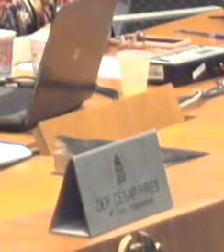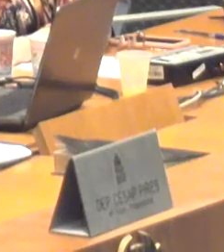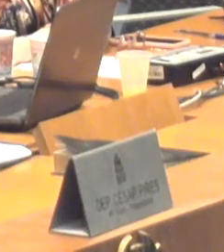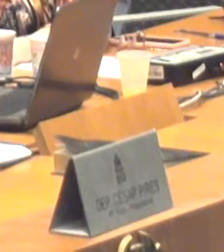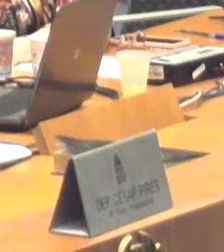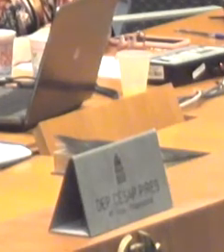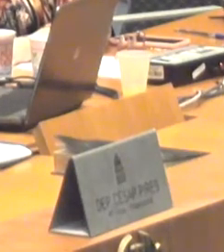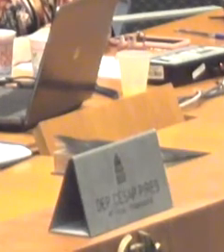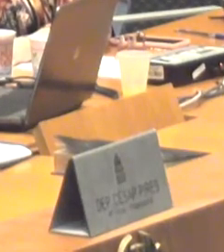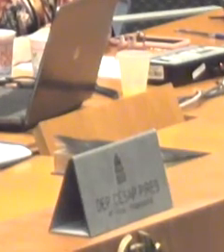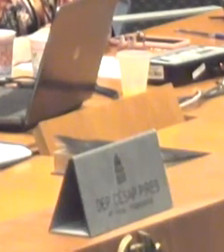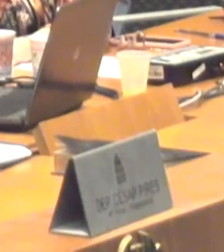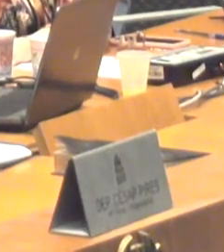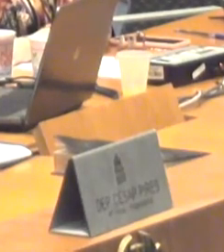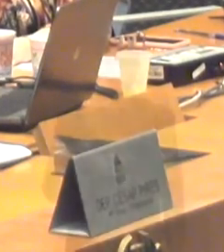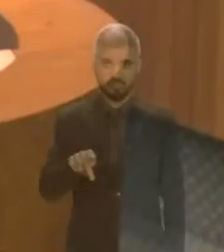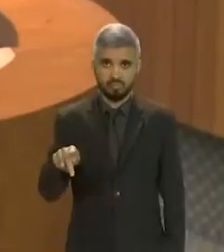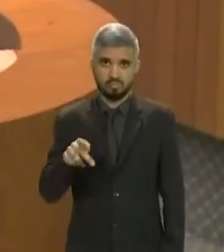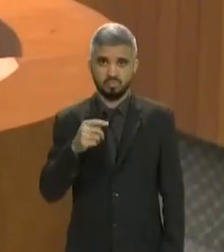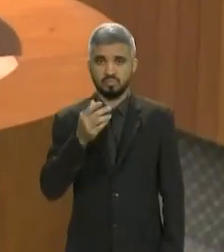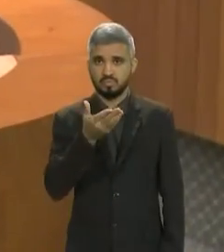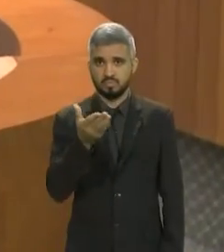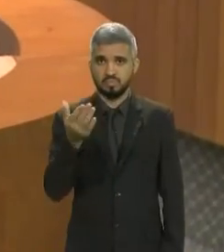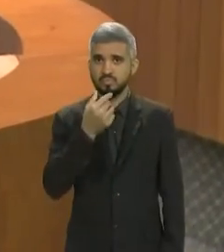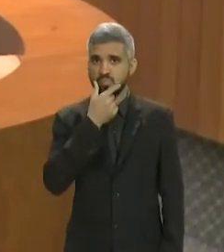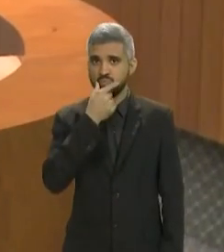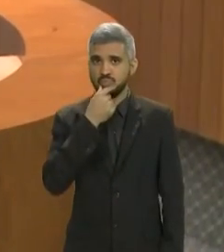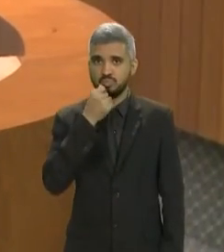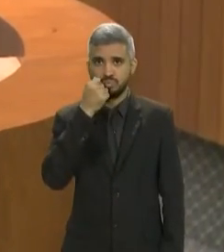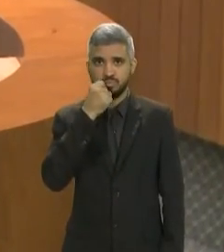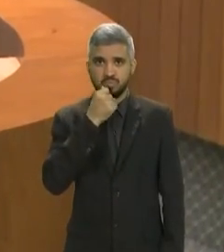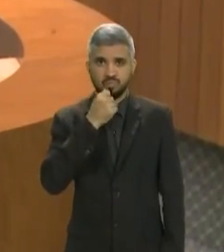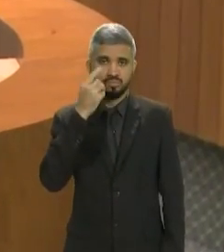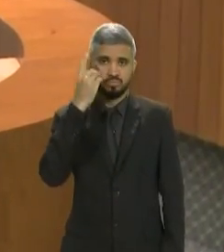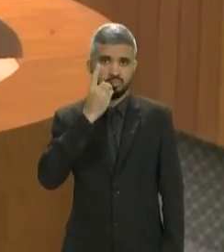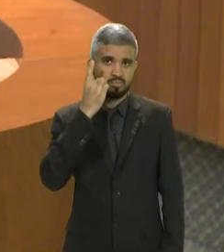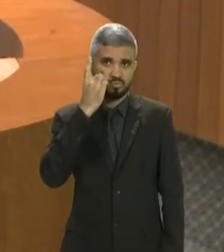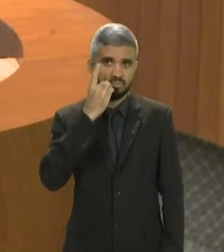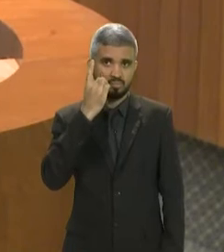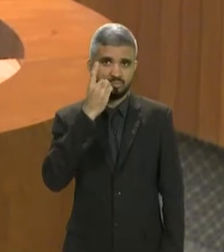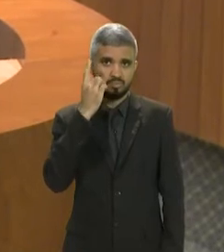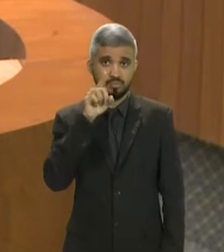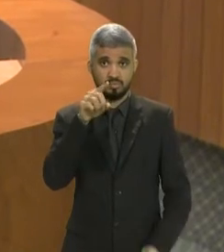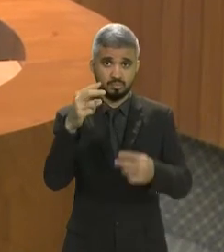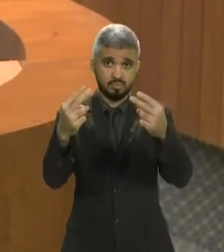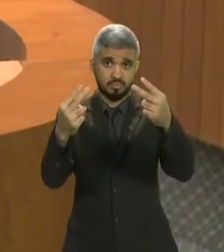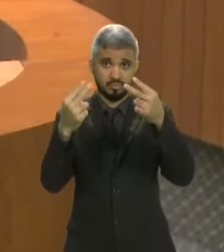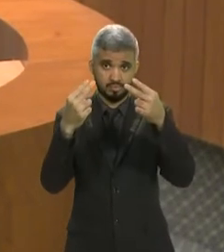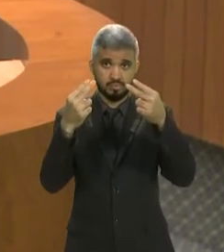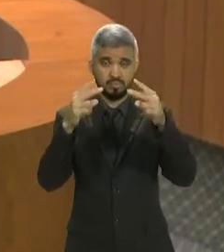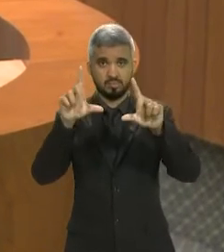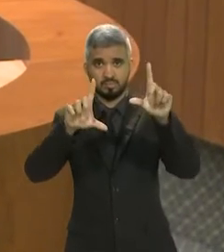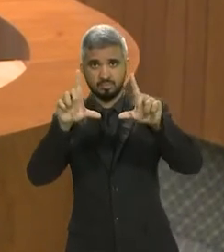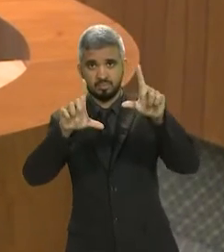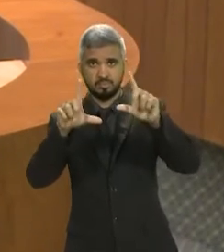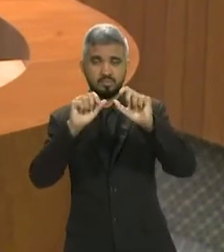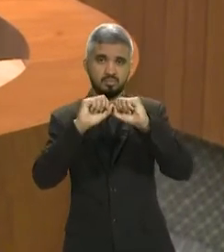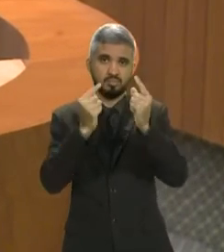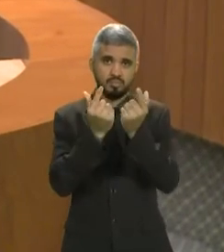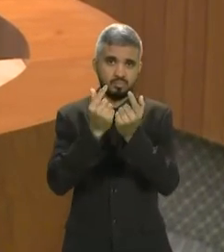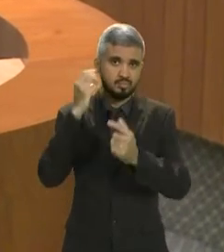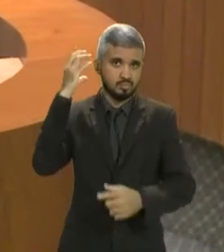Senhor presidente, senhoras deputadas, senhores deputados, todos que nos ouvem, nos assistem pela rádio e TV Assembleia.